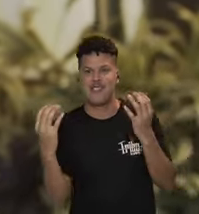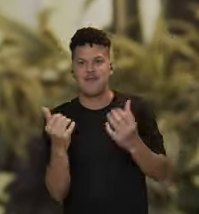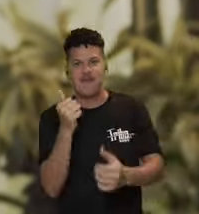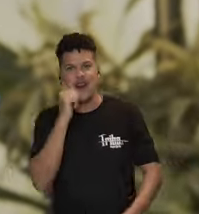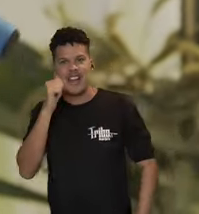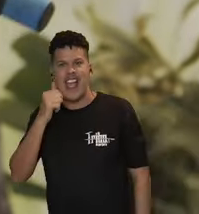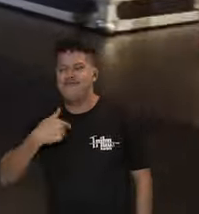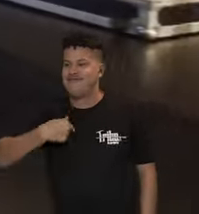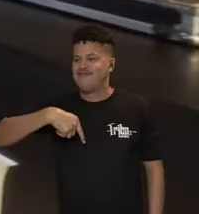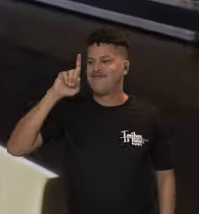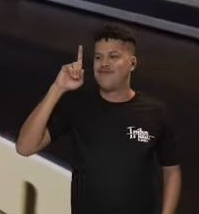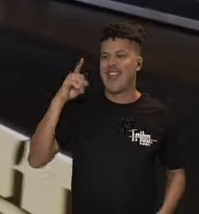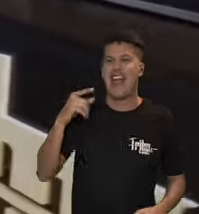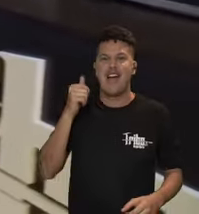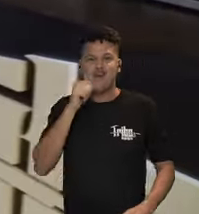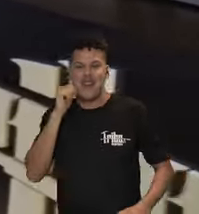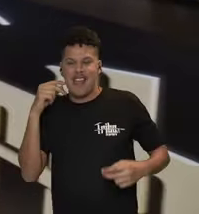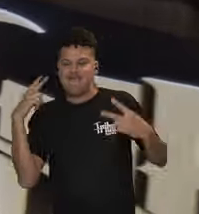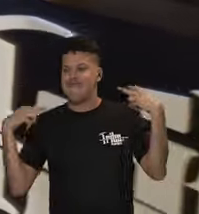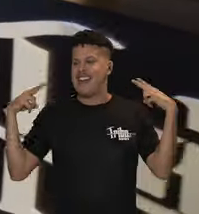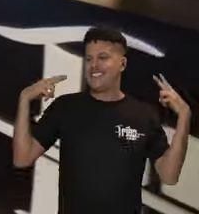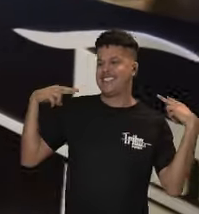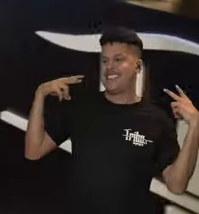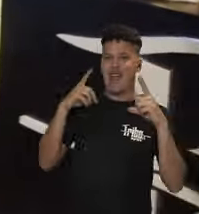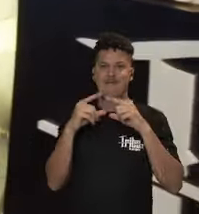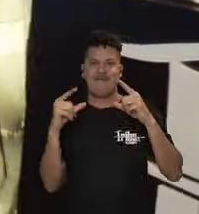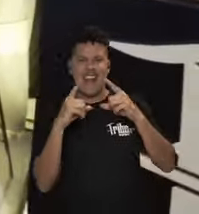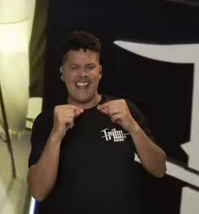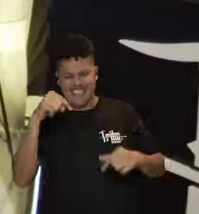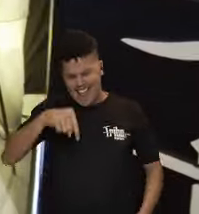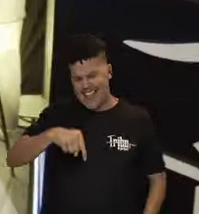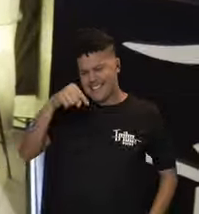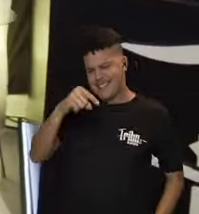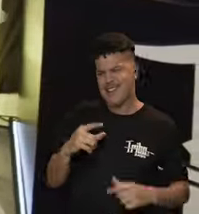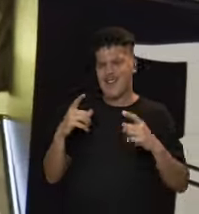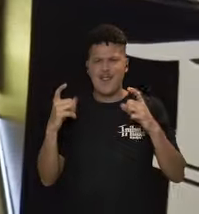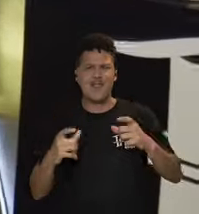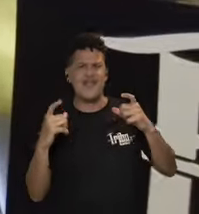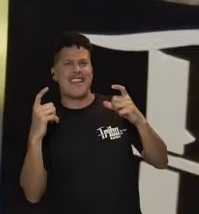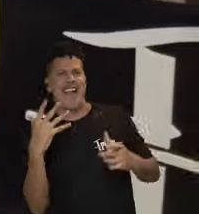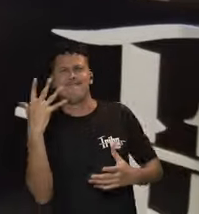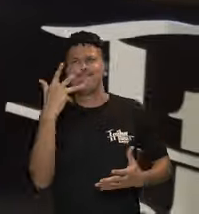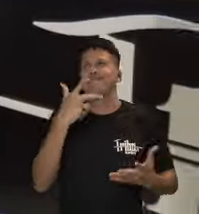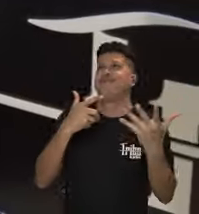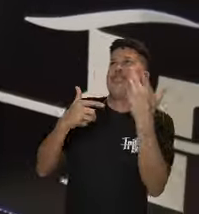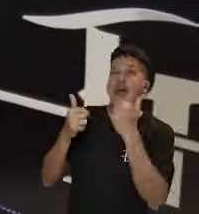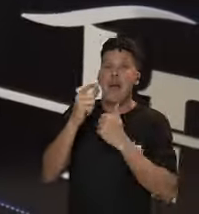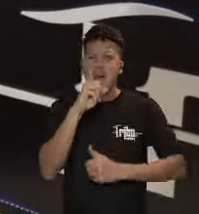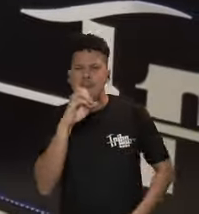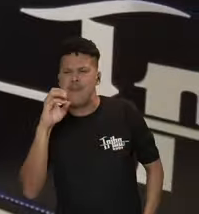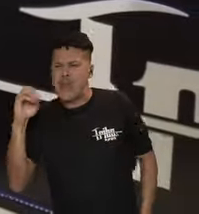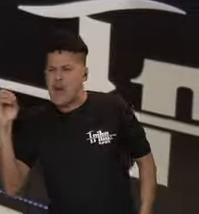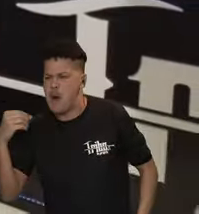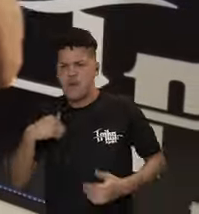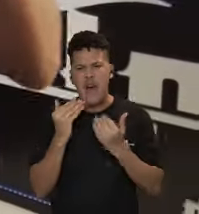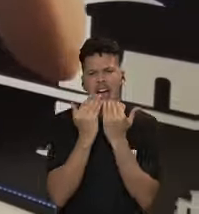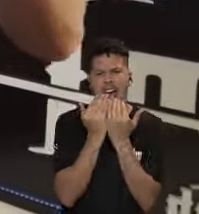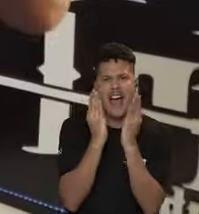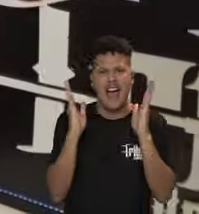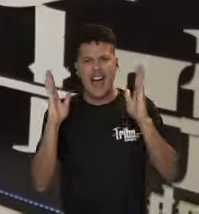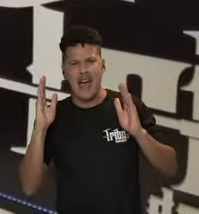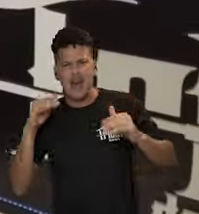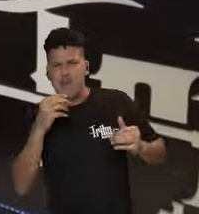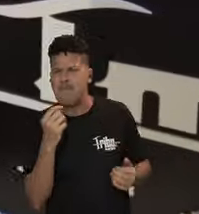Saí com as donas em Brasília. E aí, mano? Esse lugar é o seguinte. Que novidade. É mil portas pra entrar, mil convite.